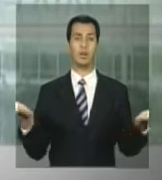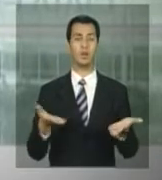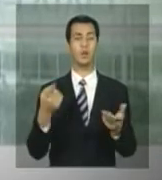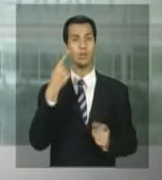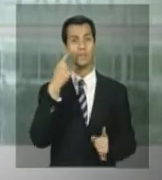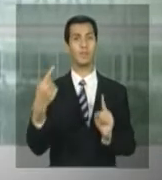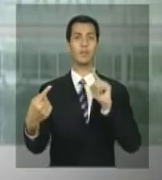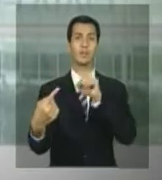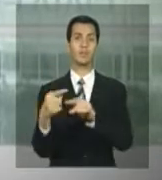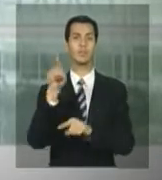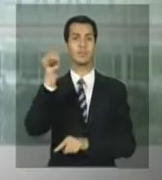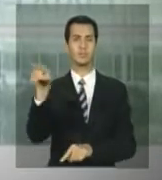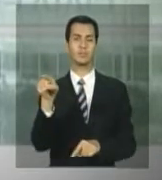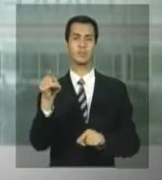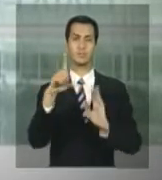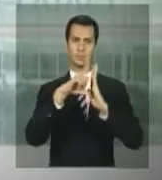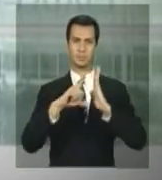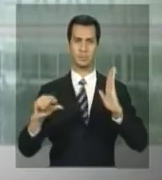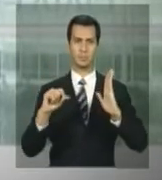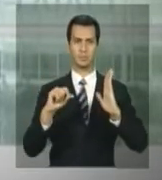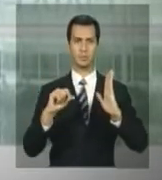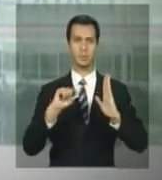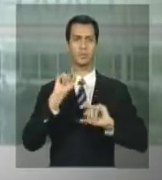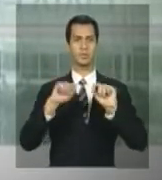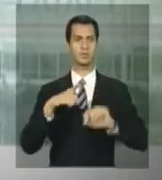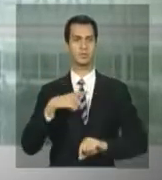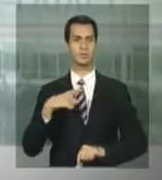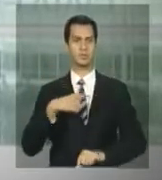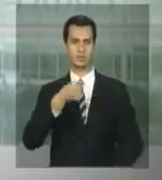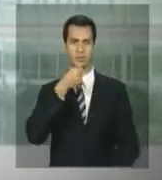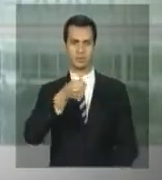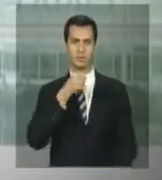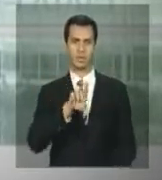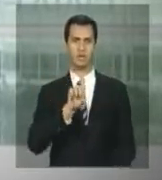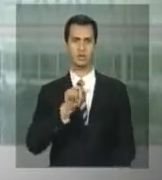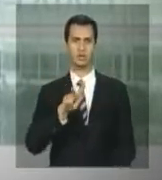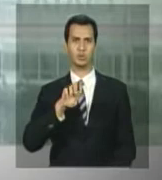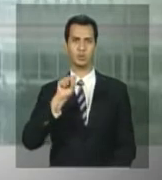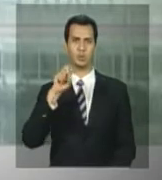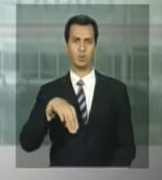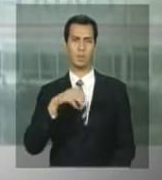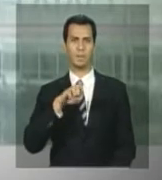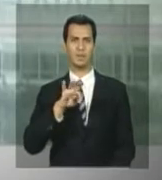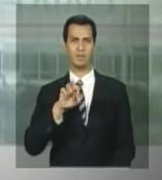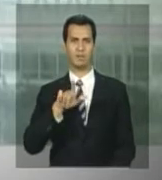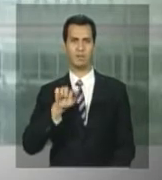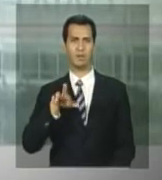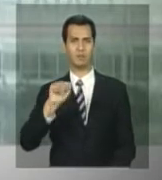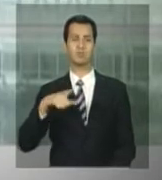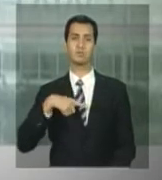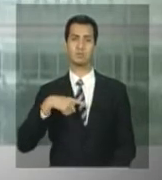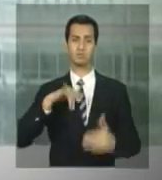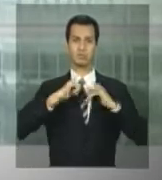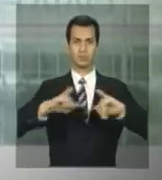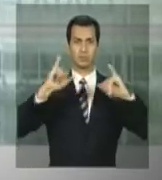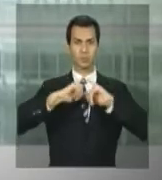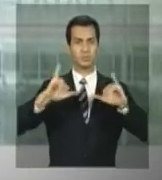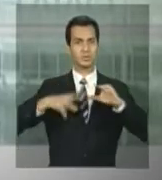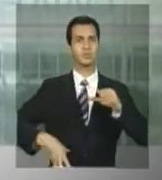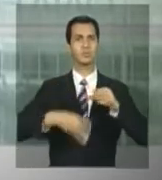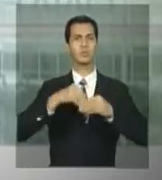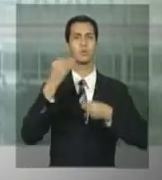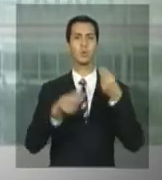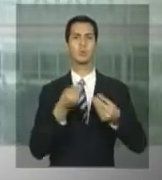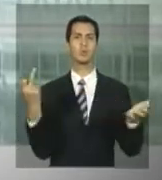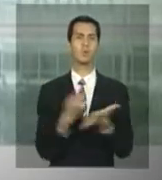vamos agora ao vivo ao Palácio do Planalto, onde está o repórter Adilson Mastelari. Ele traz informações sobre a